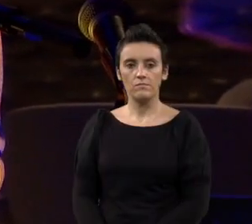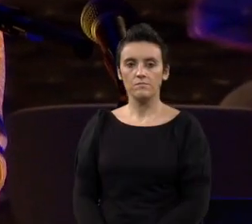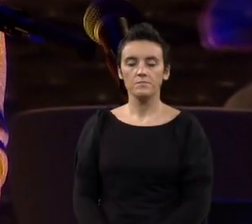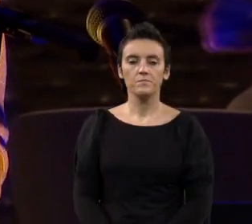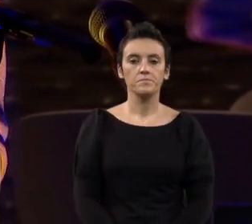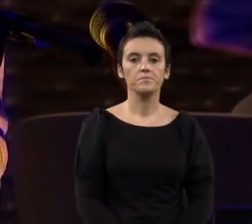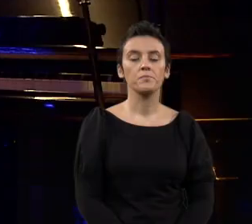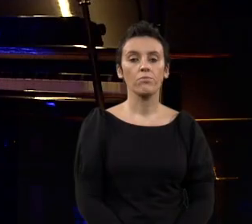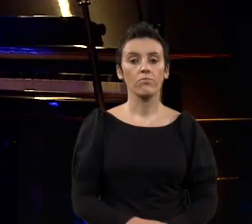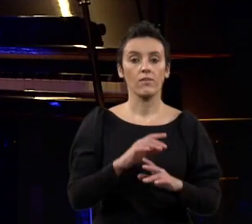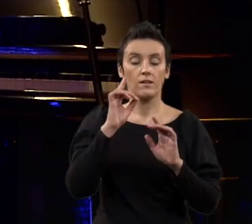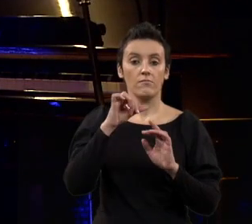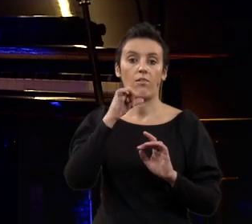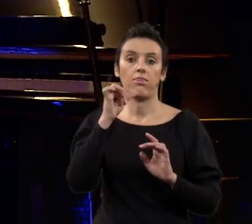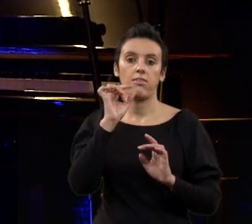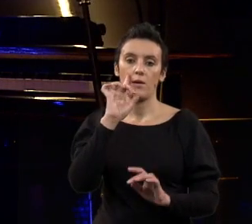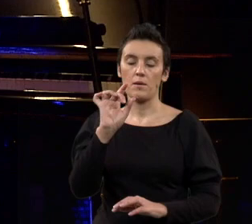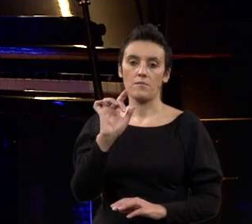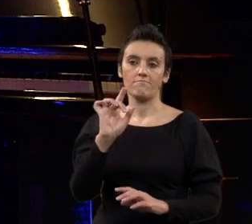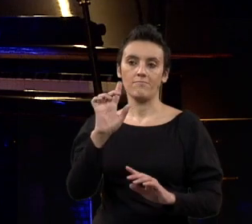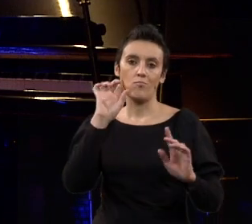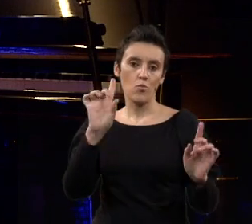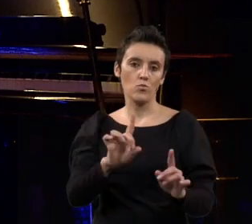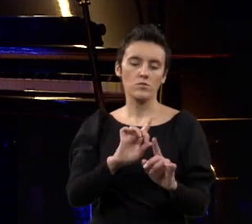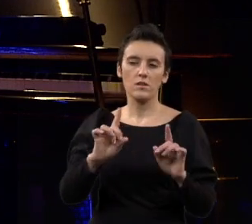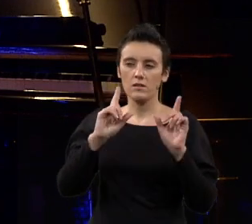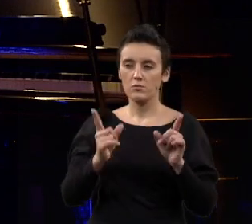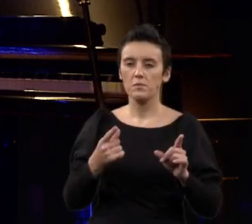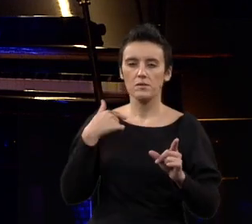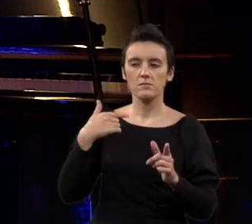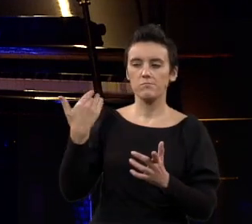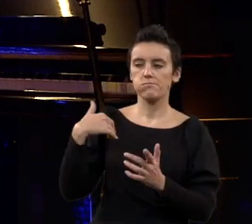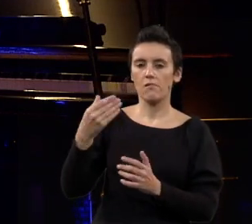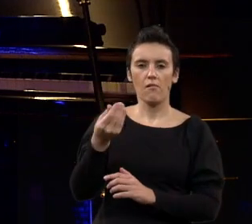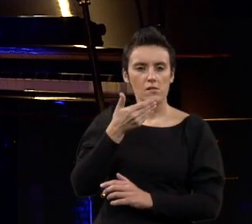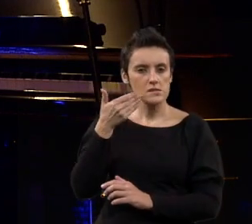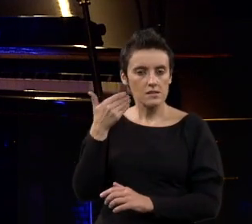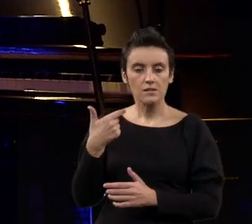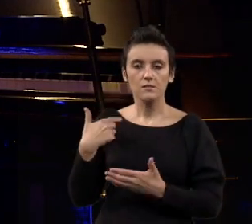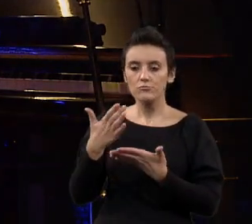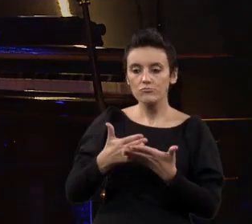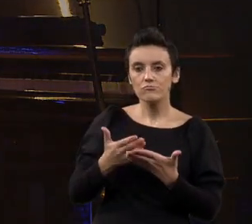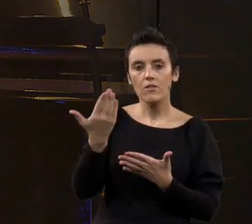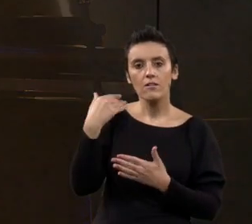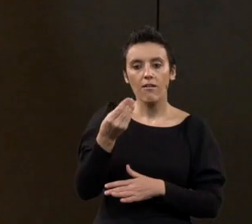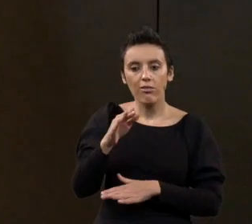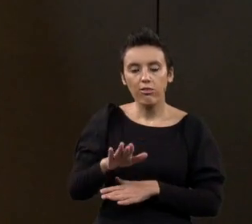A música começa primeiro, começou muito cedo, eu estudei guitarra clássica quando era miúdo e